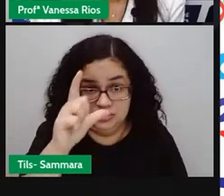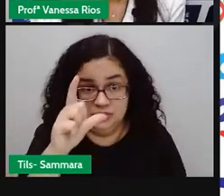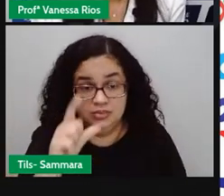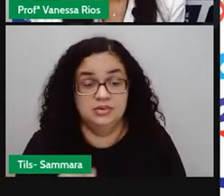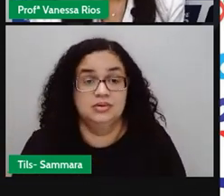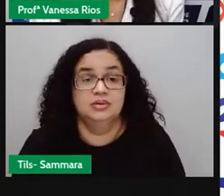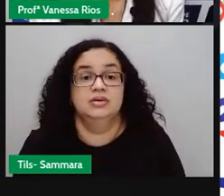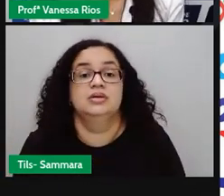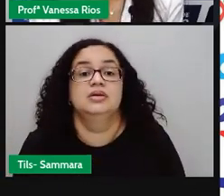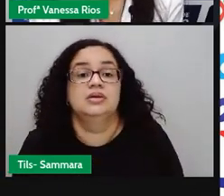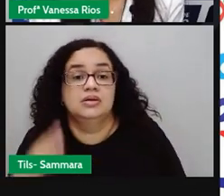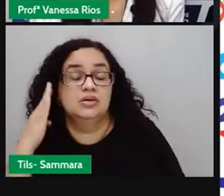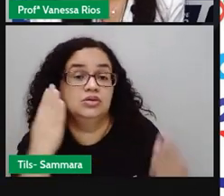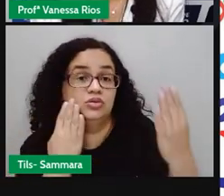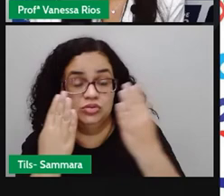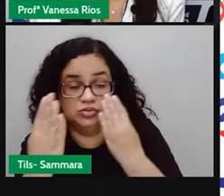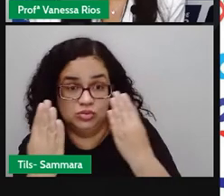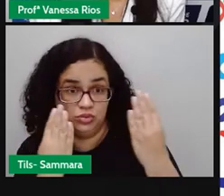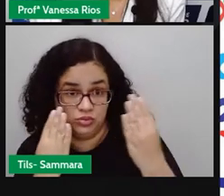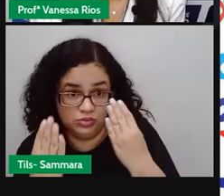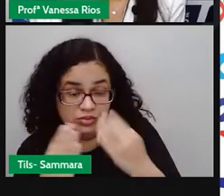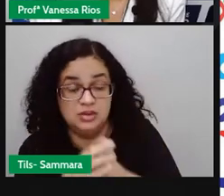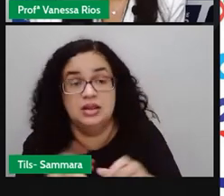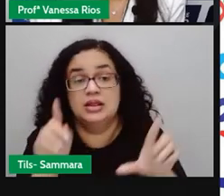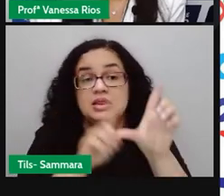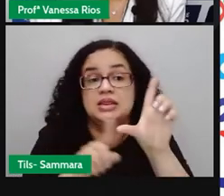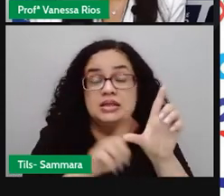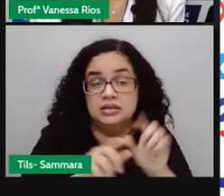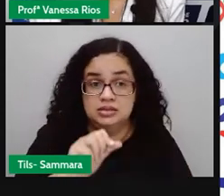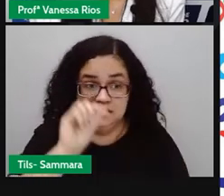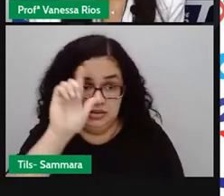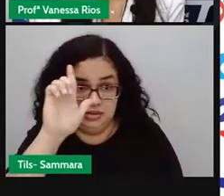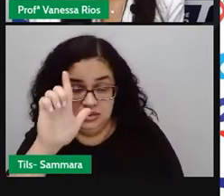a identificação aí de que seria a letra L,